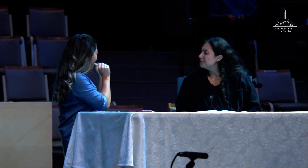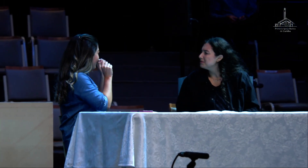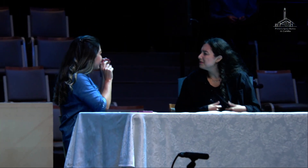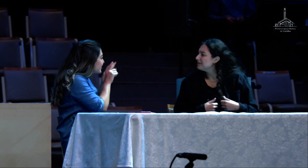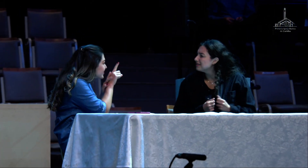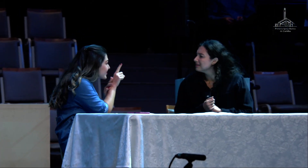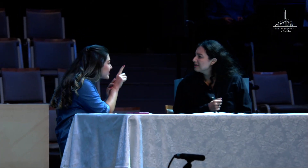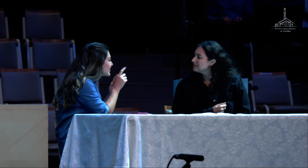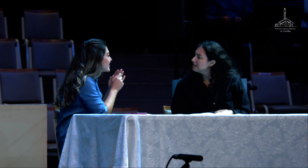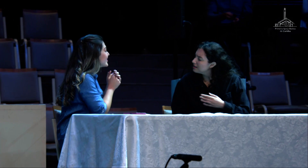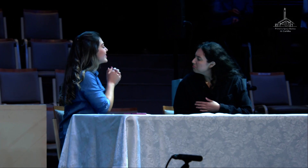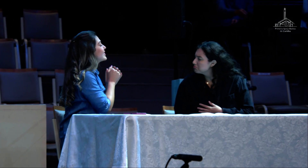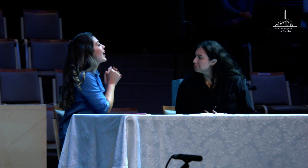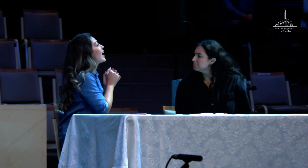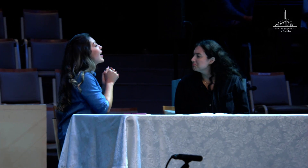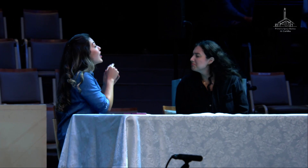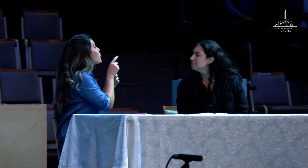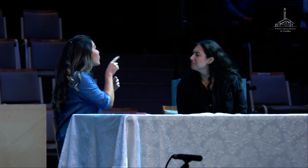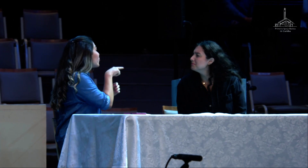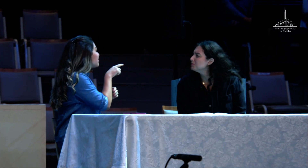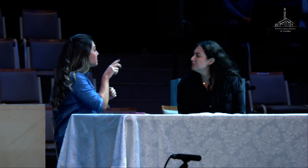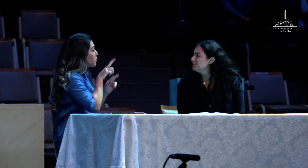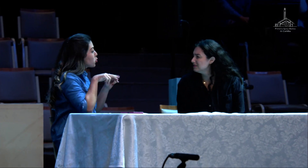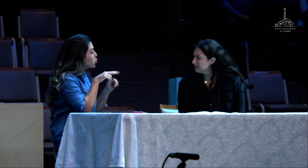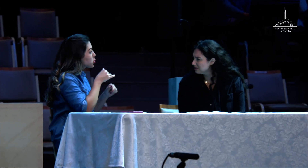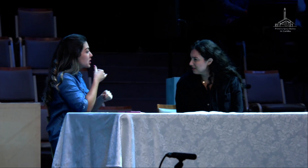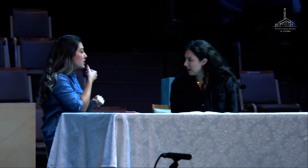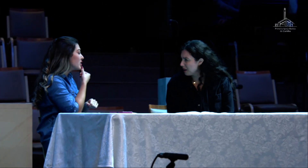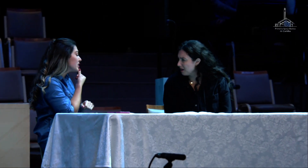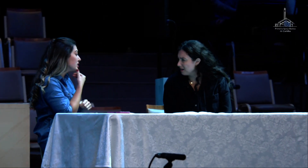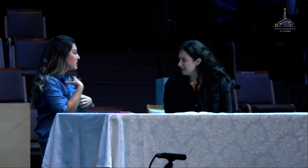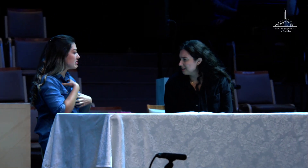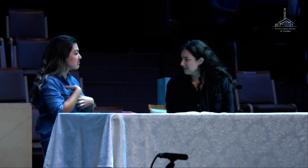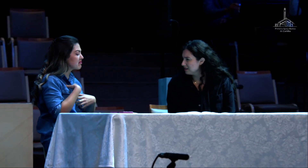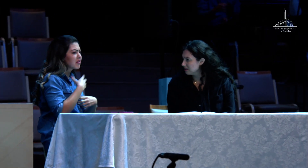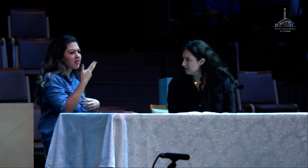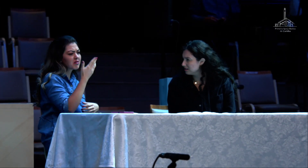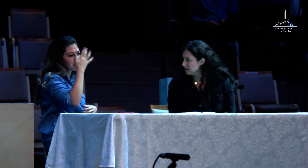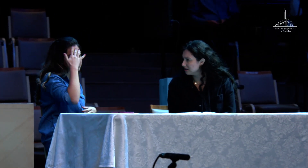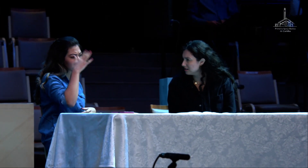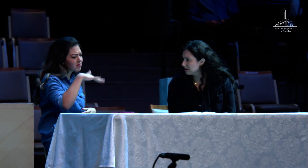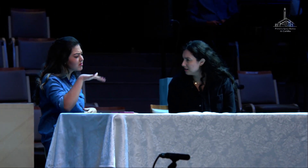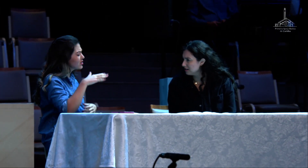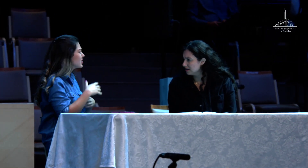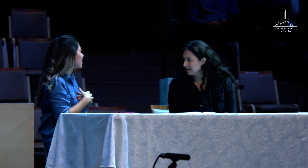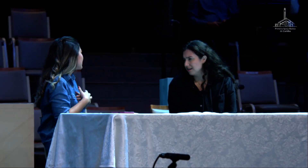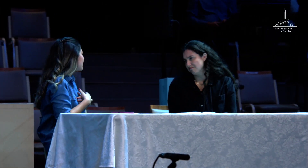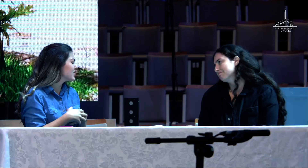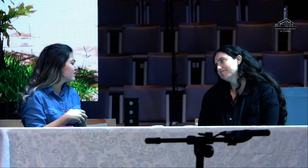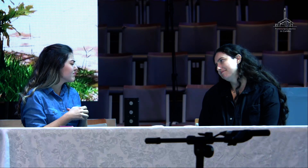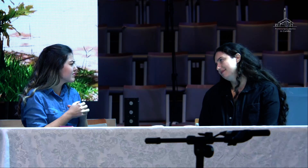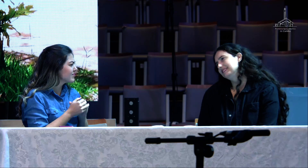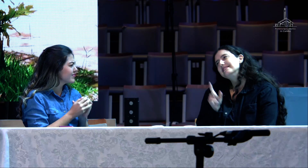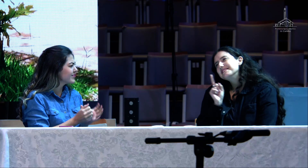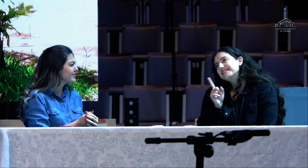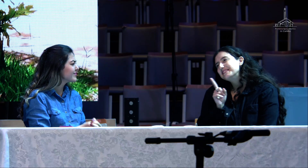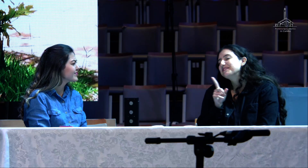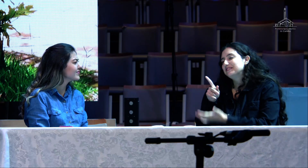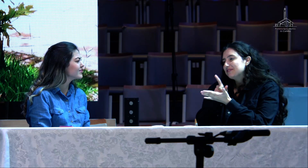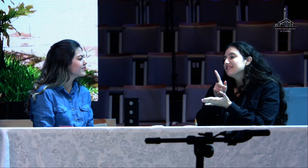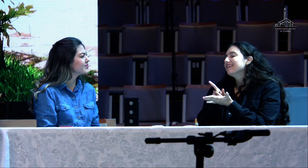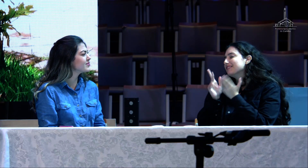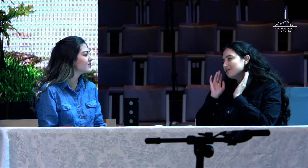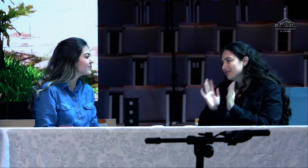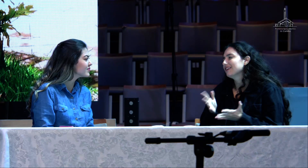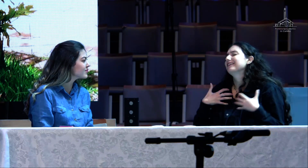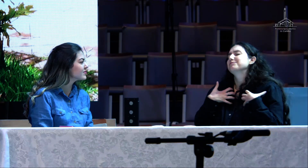Desculpa, mas eu posso te fazer uma pergunta? Claro. Eu nunca te vejo triste, nem angustiada, sabe?